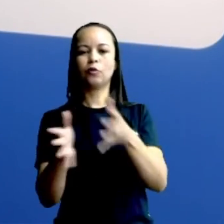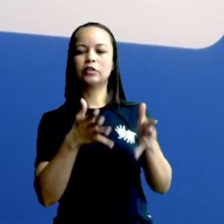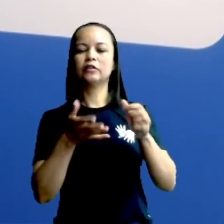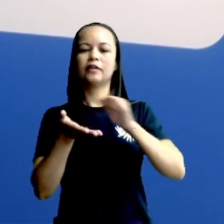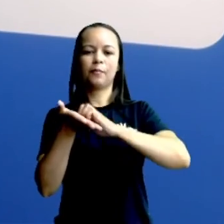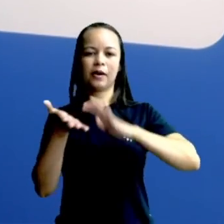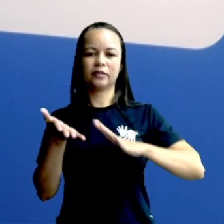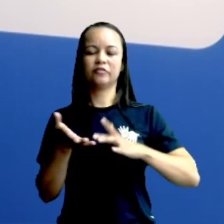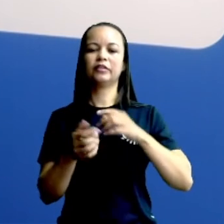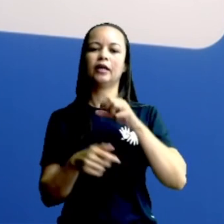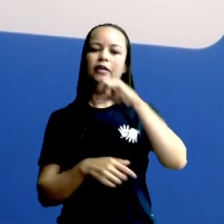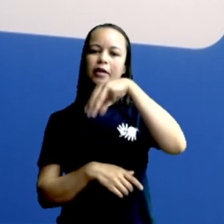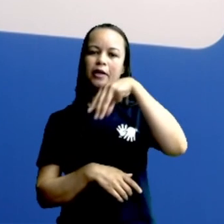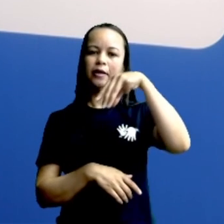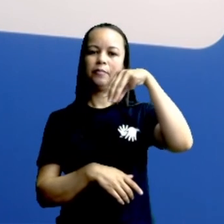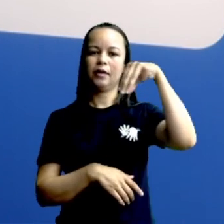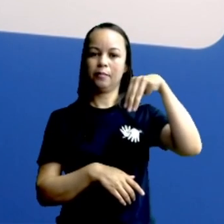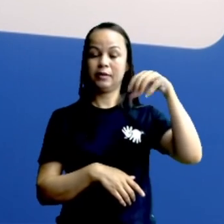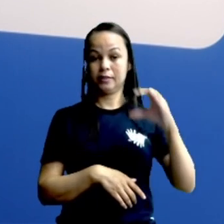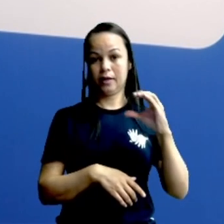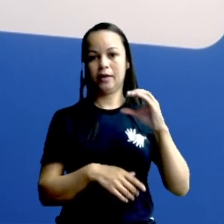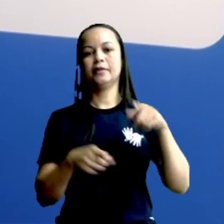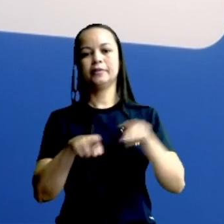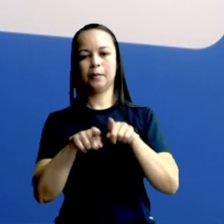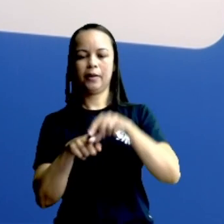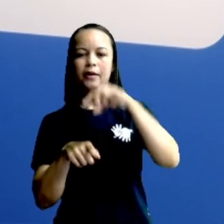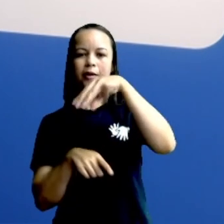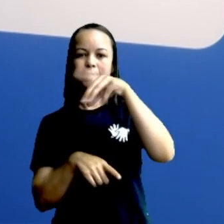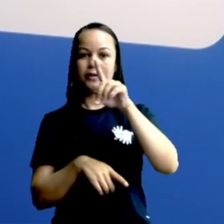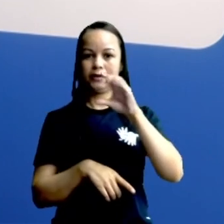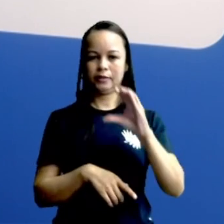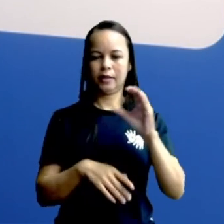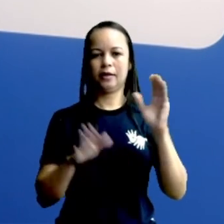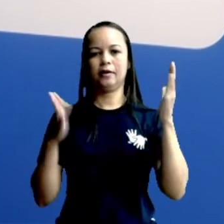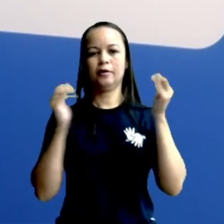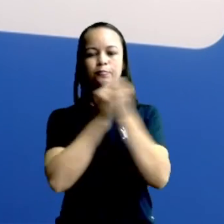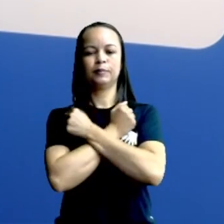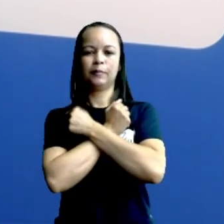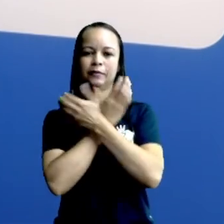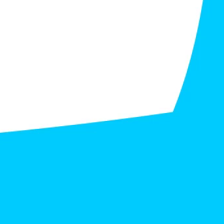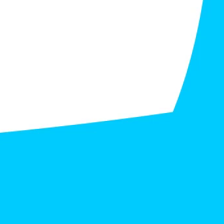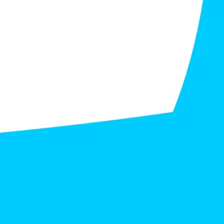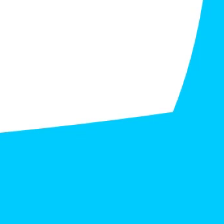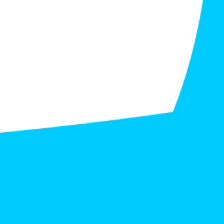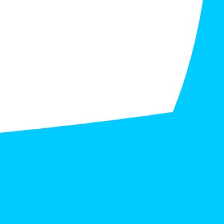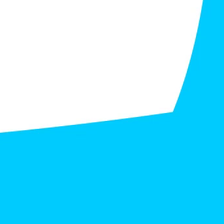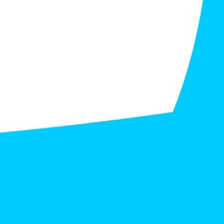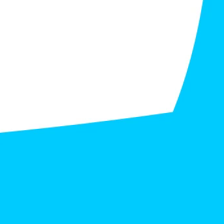mais exercícios sobre MMC e MDC, ok? Um grande abraço para vocês.